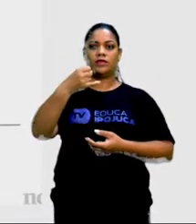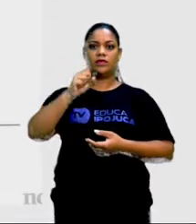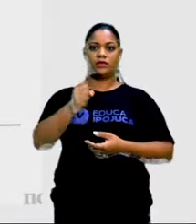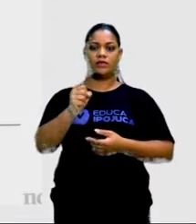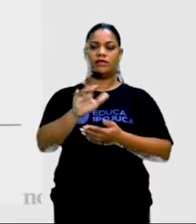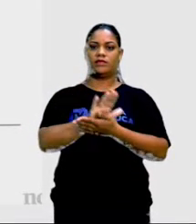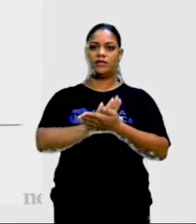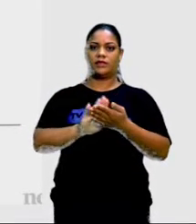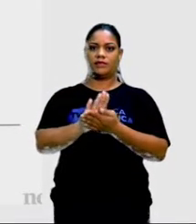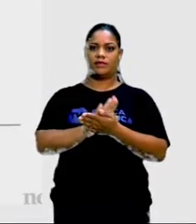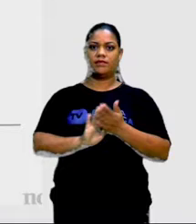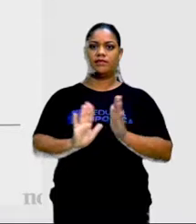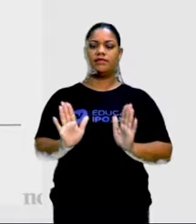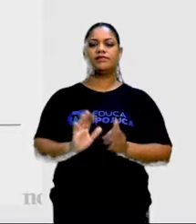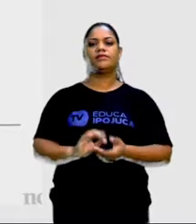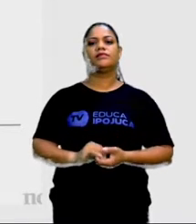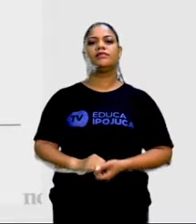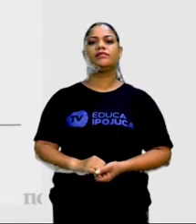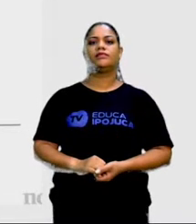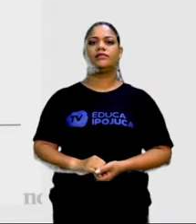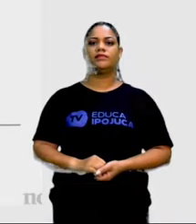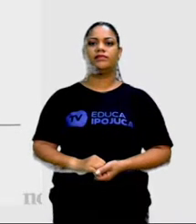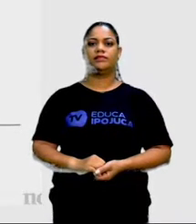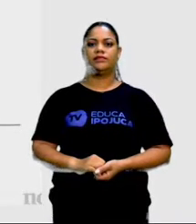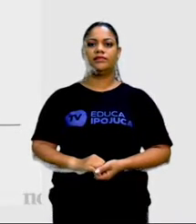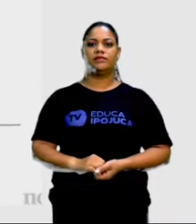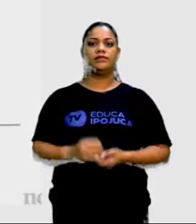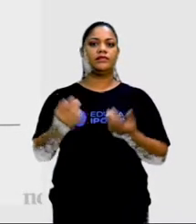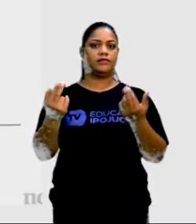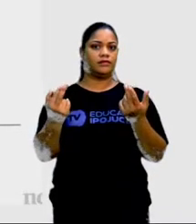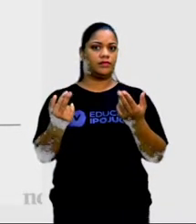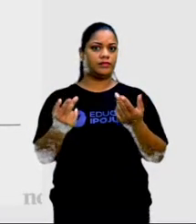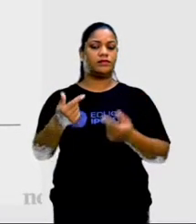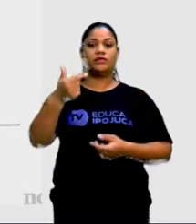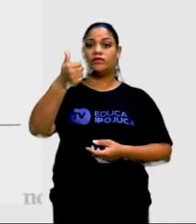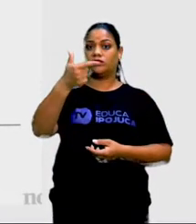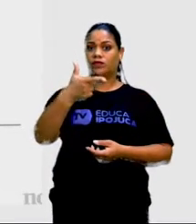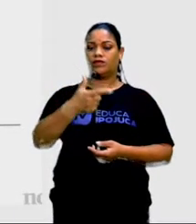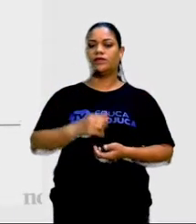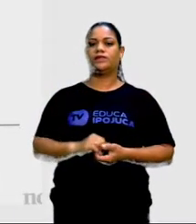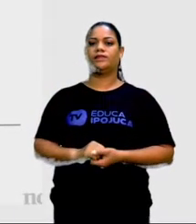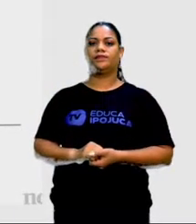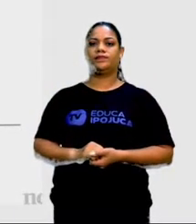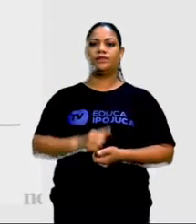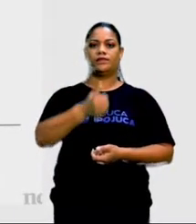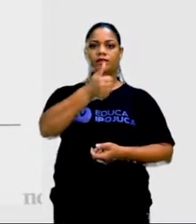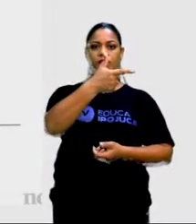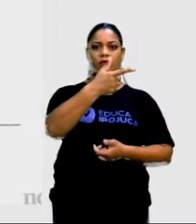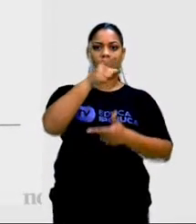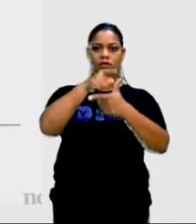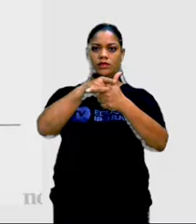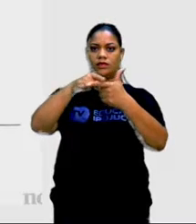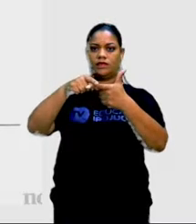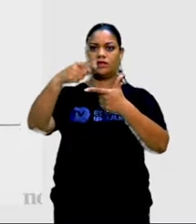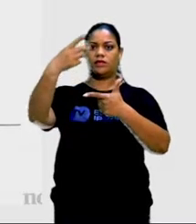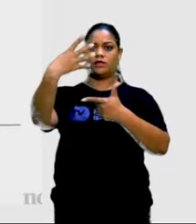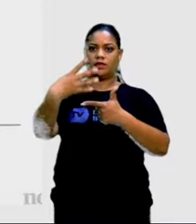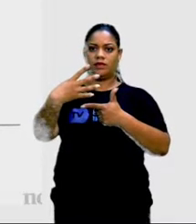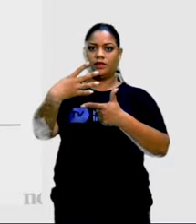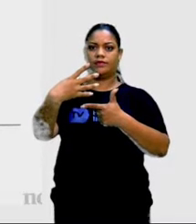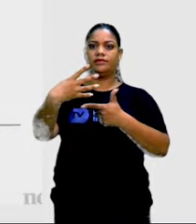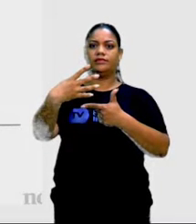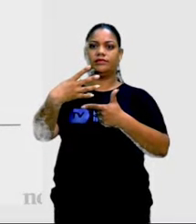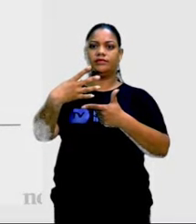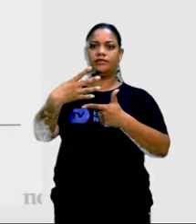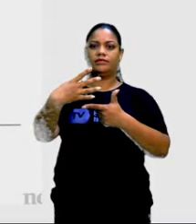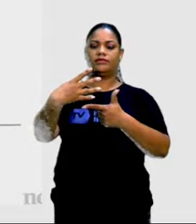sobrou resto. O resto ficou tudo igual. Da mesma forma com 12. 12 dividido para 4, às